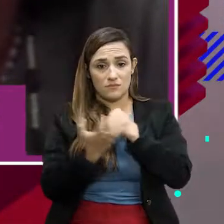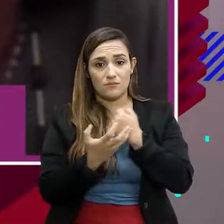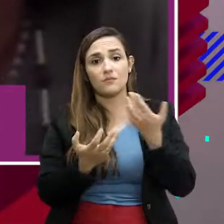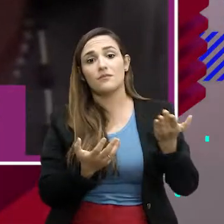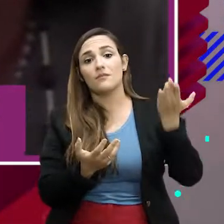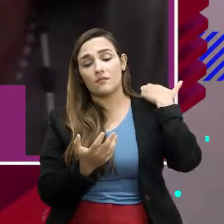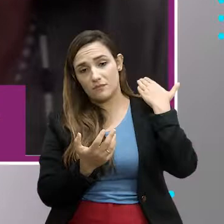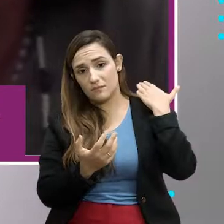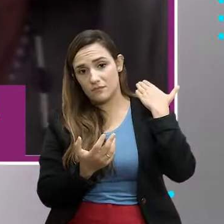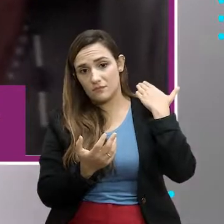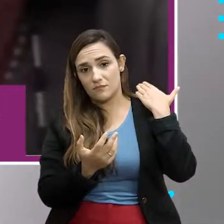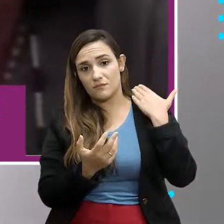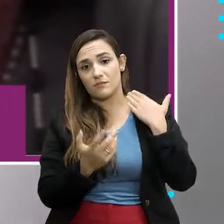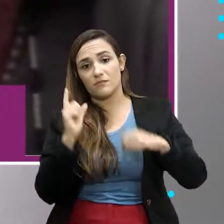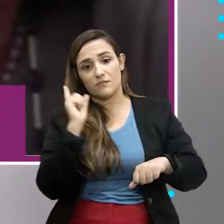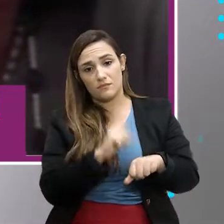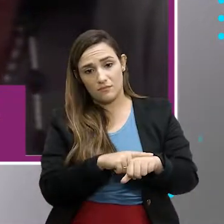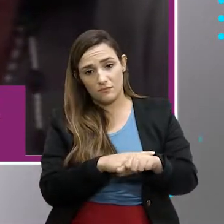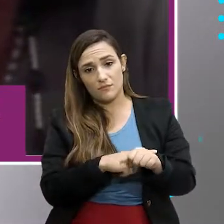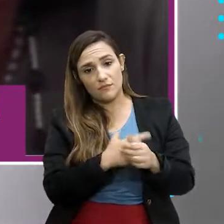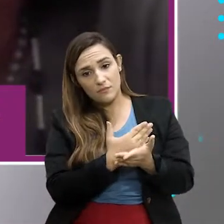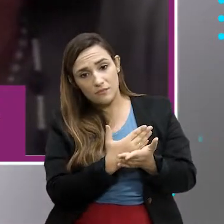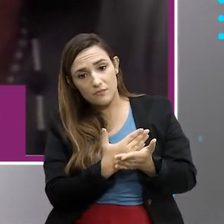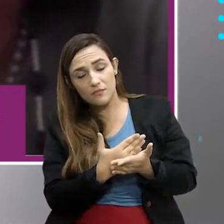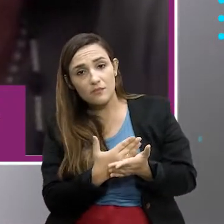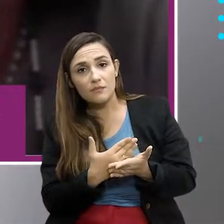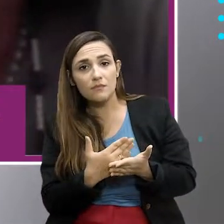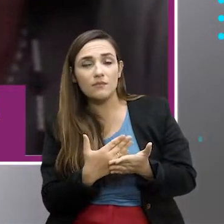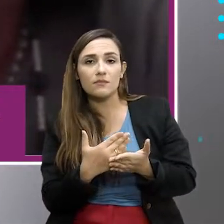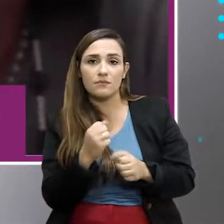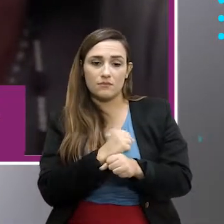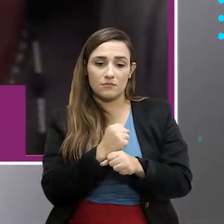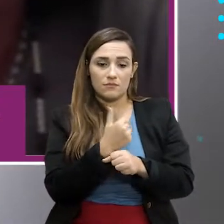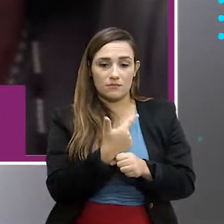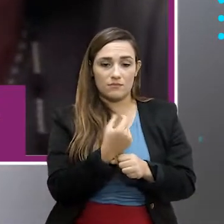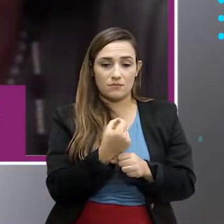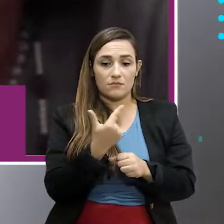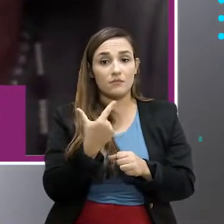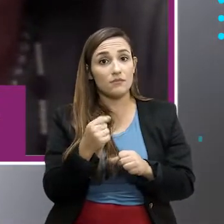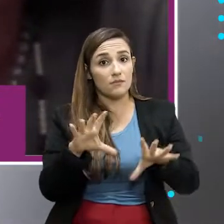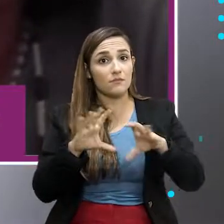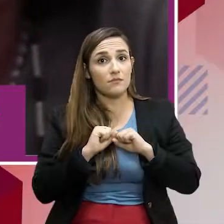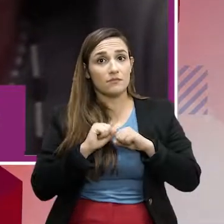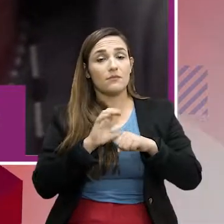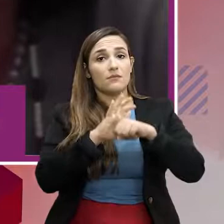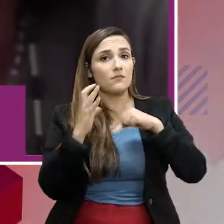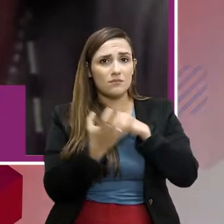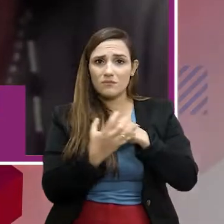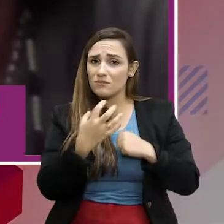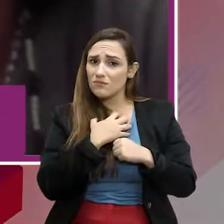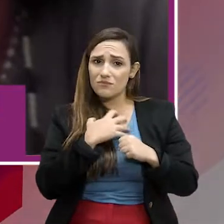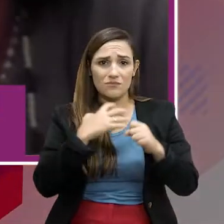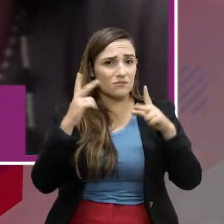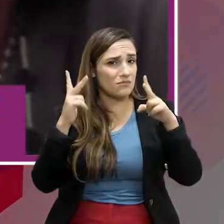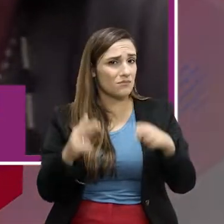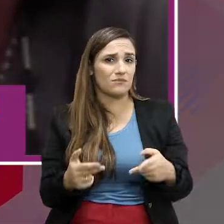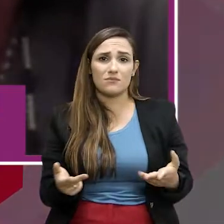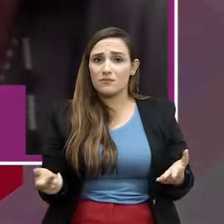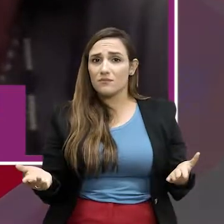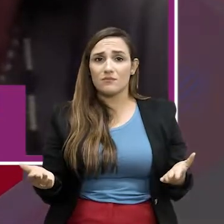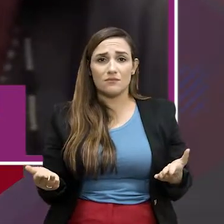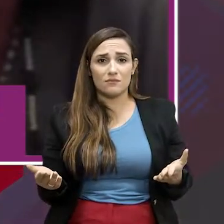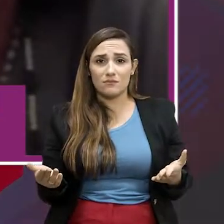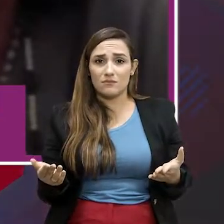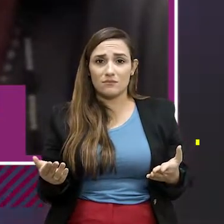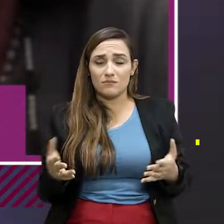vendo pessoas que tiveram Covid lá, que eu brinco, na primeira temporada, né, em 2020, e elas estão tendo tudo